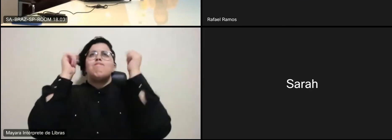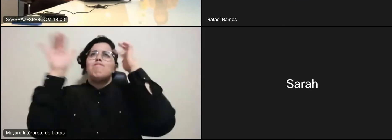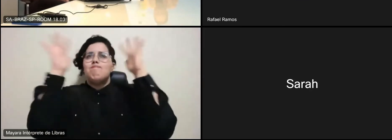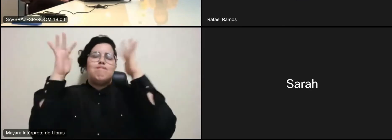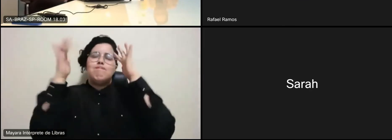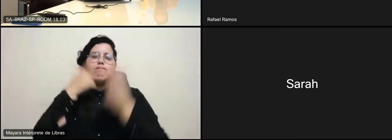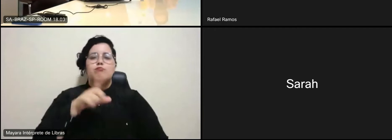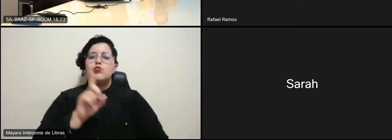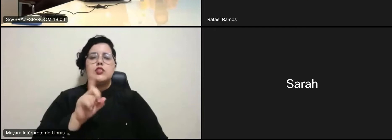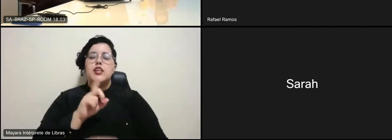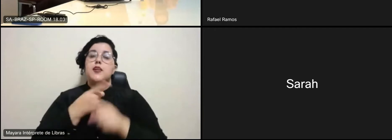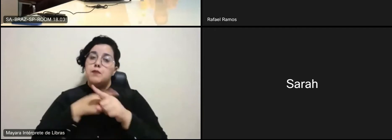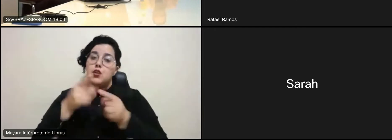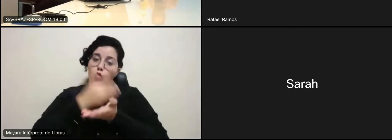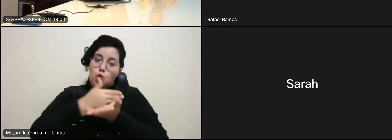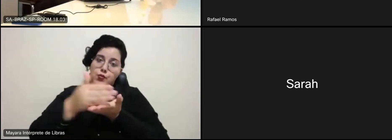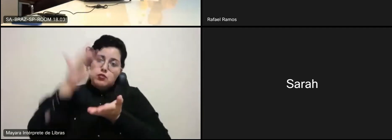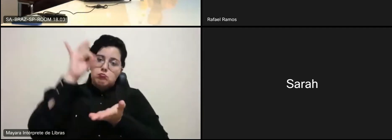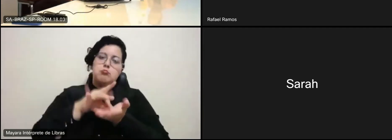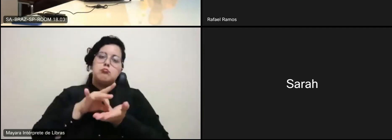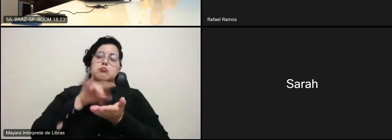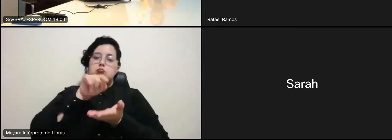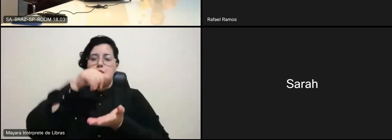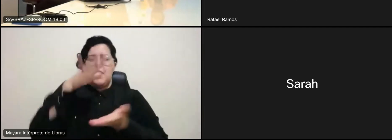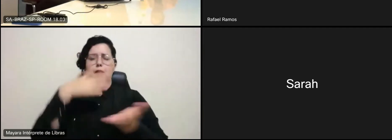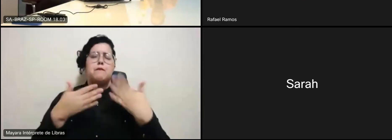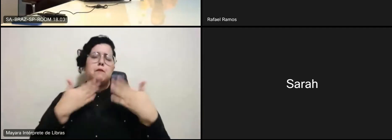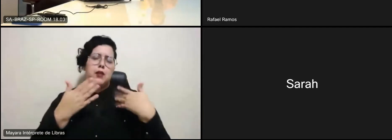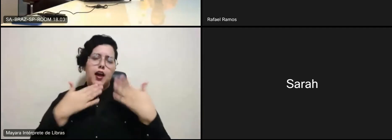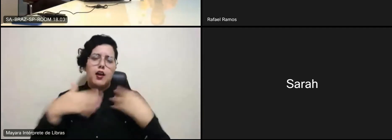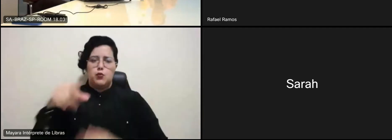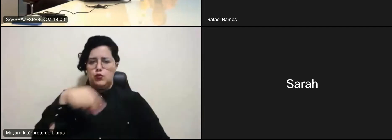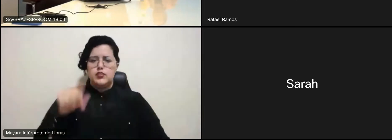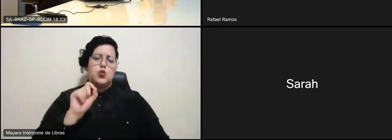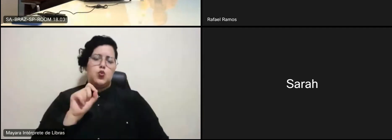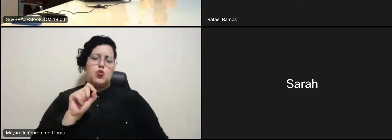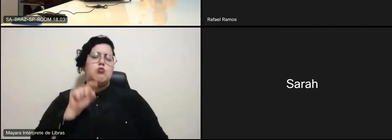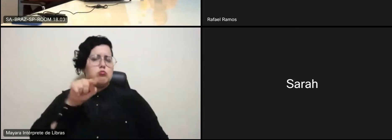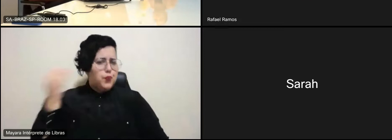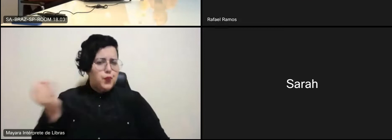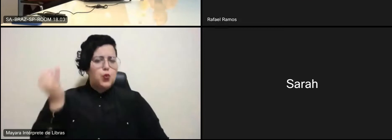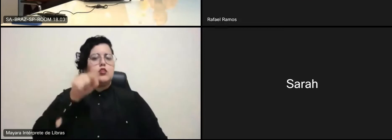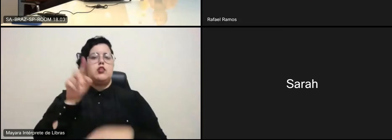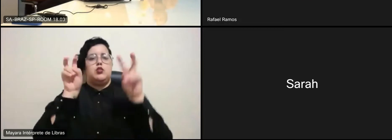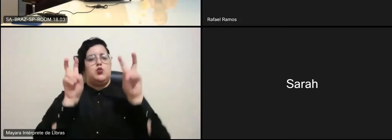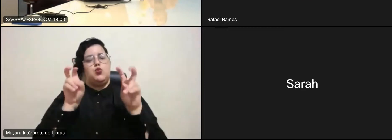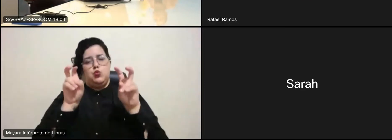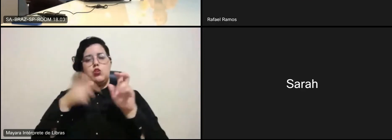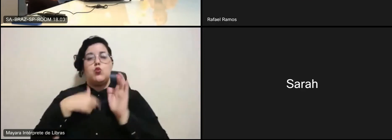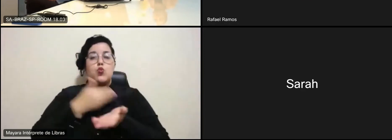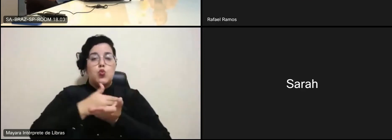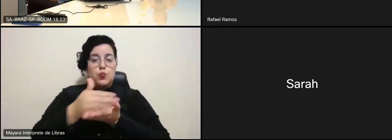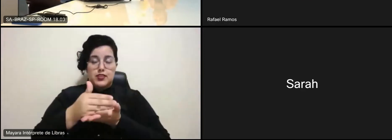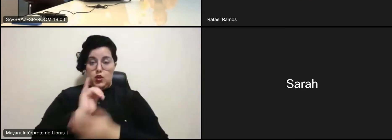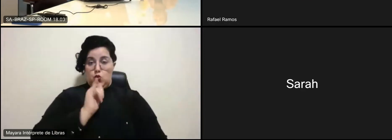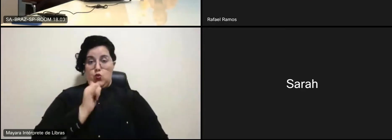de fato esse bate-papo mais informal aqui entre a gente sobre algo tão importante, eu gostaria de começar com um relato